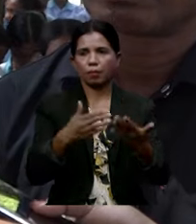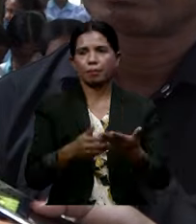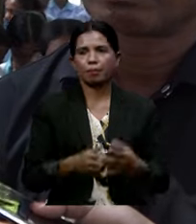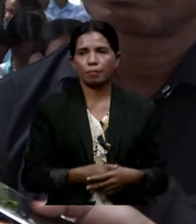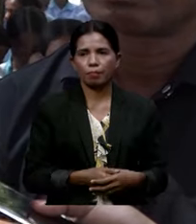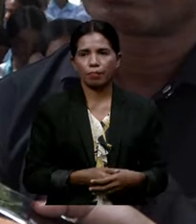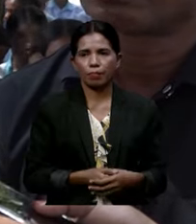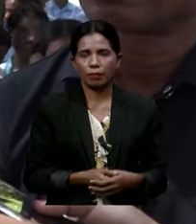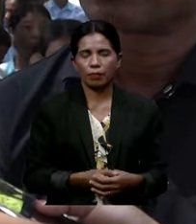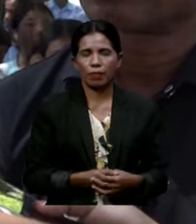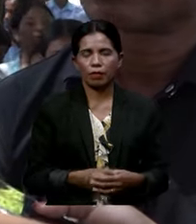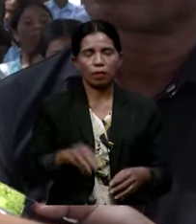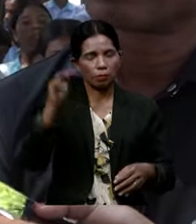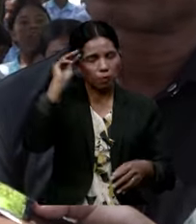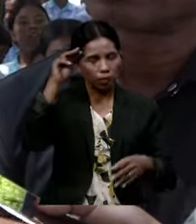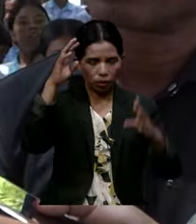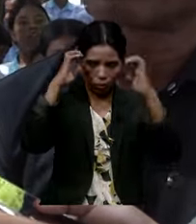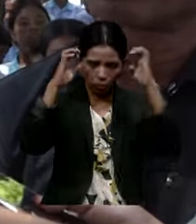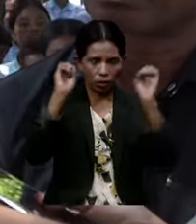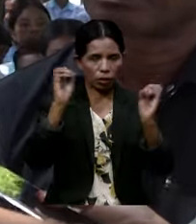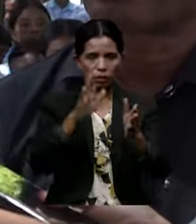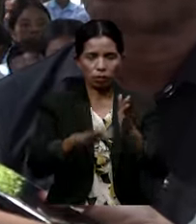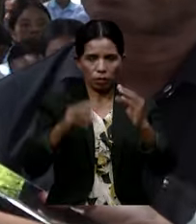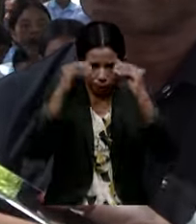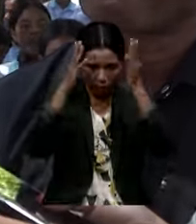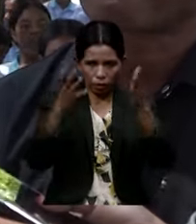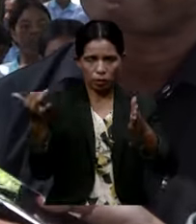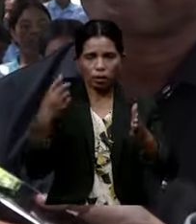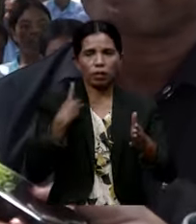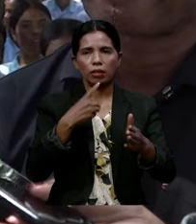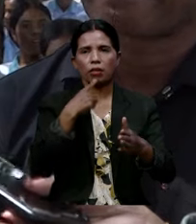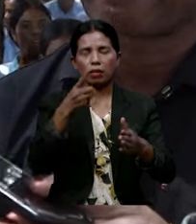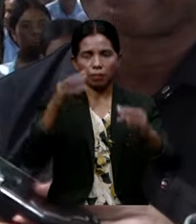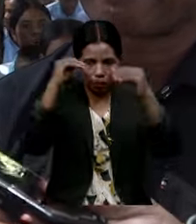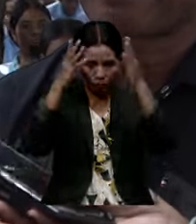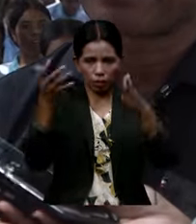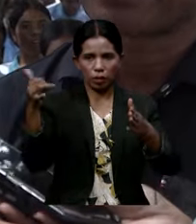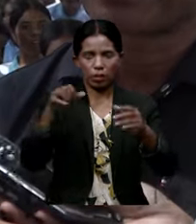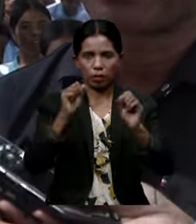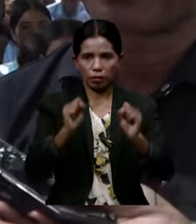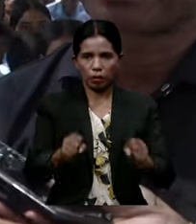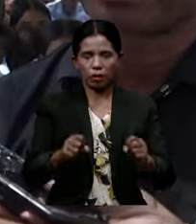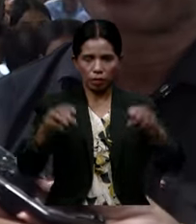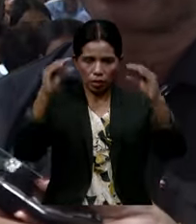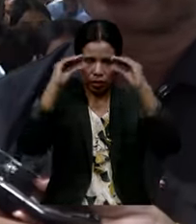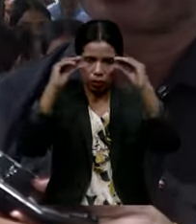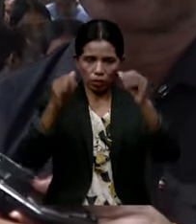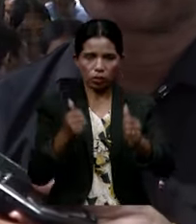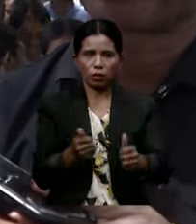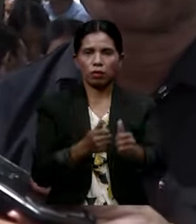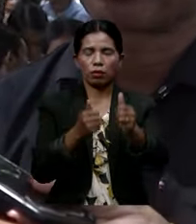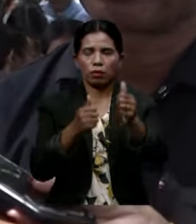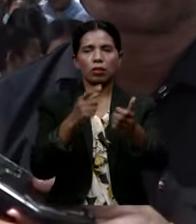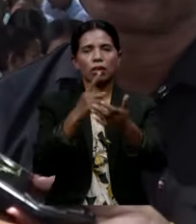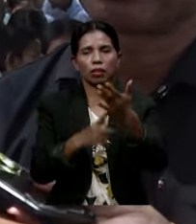Nebe Ministério da Educação la minimiza professor sira, mebe ita encoraja professor sira para atende professor sira, hanorin tuir